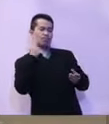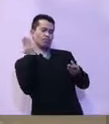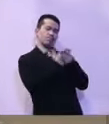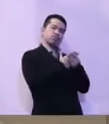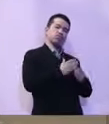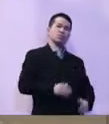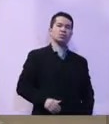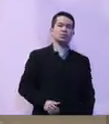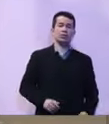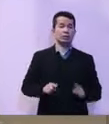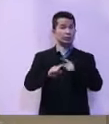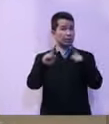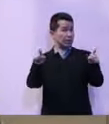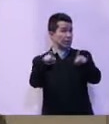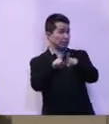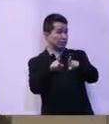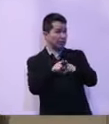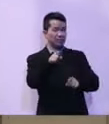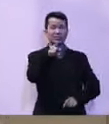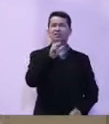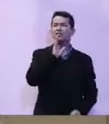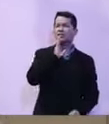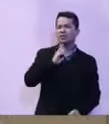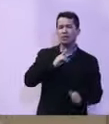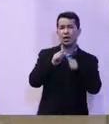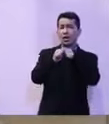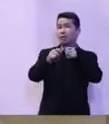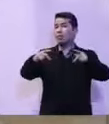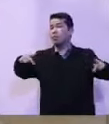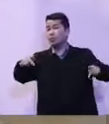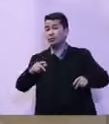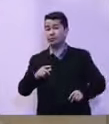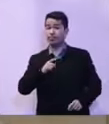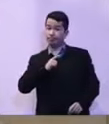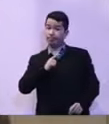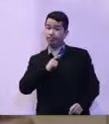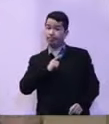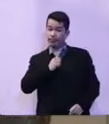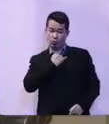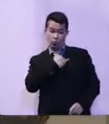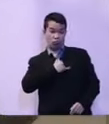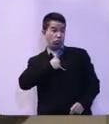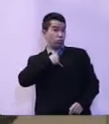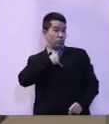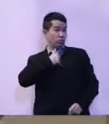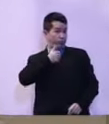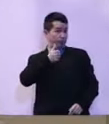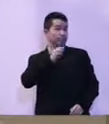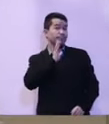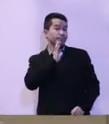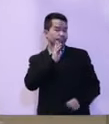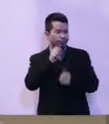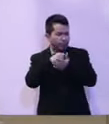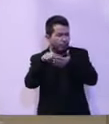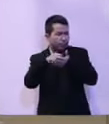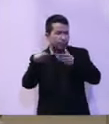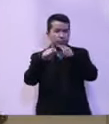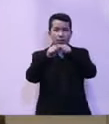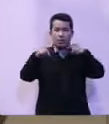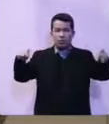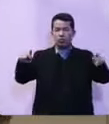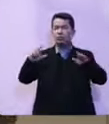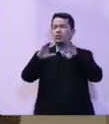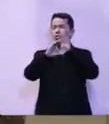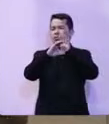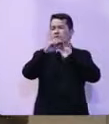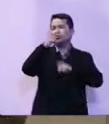do Apocalipse, revelação de Deus ao apóstolo João. E olha só a cena, João, no livro do Apocalipse,